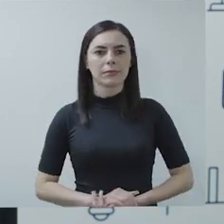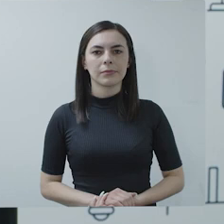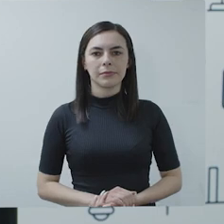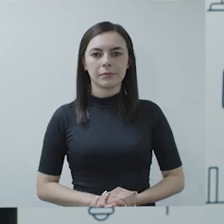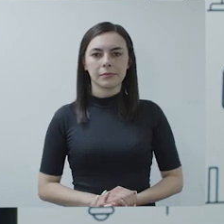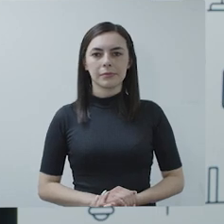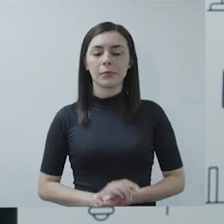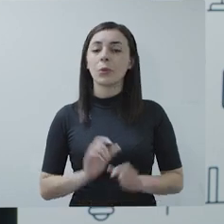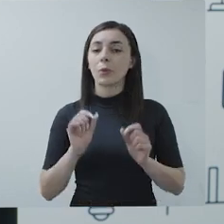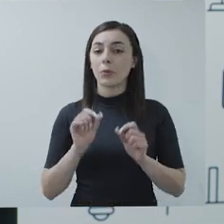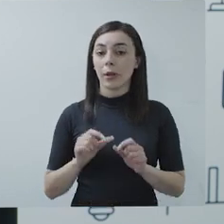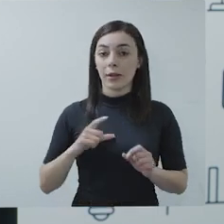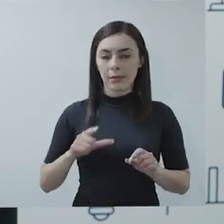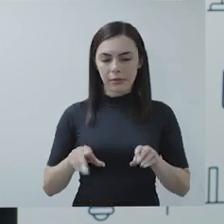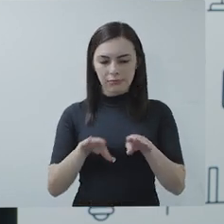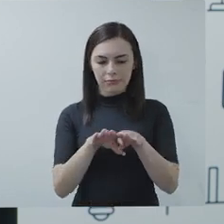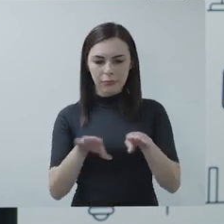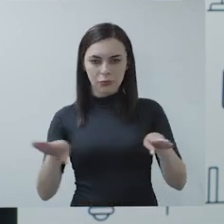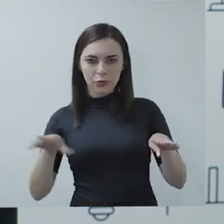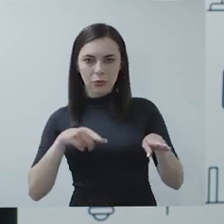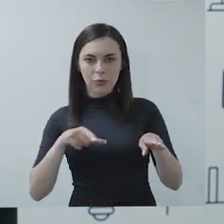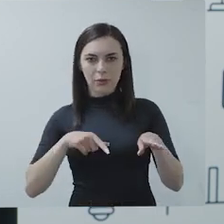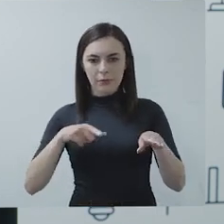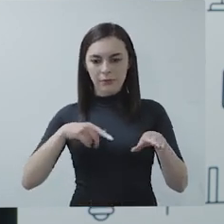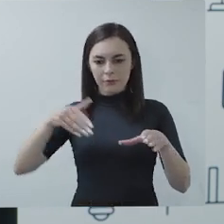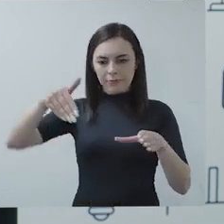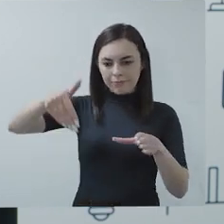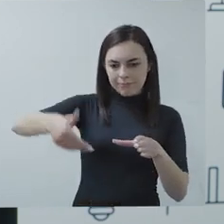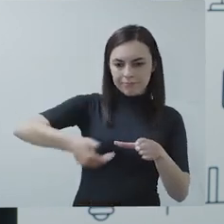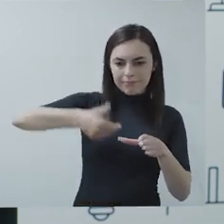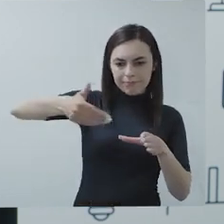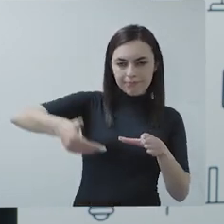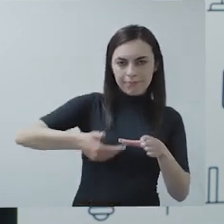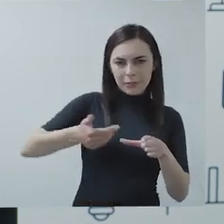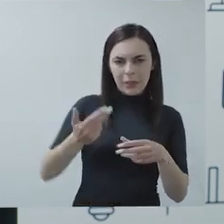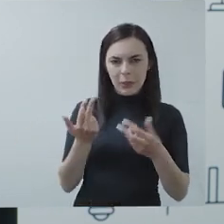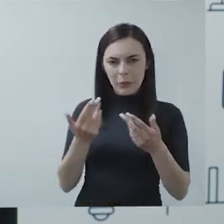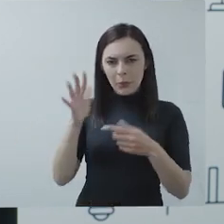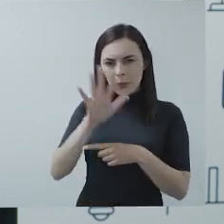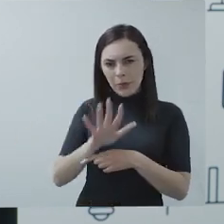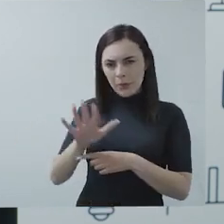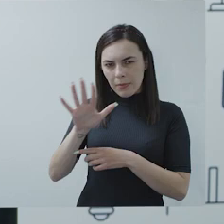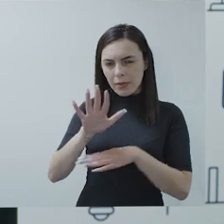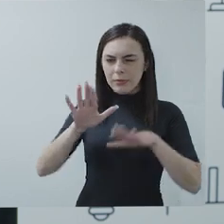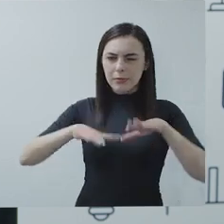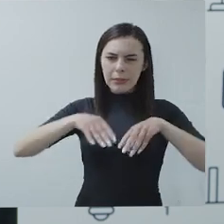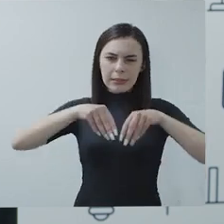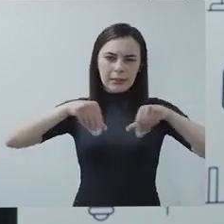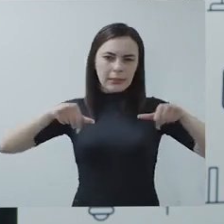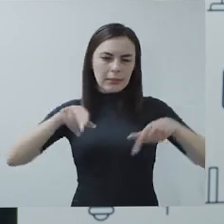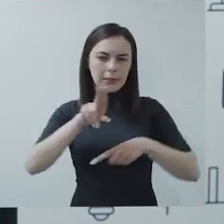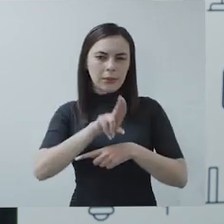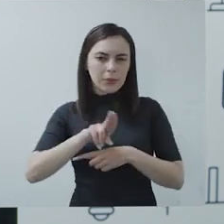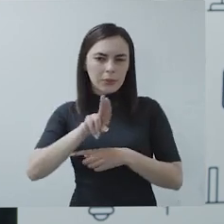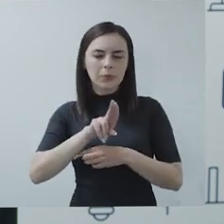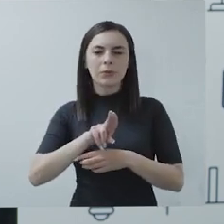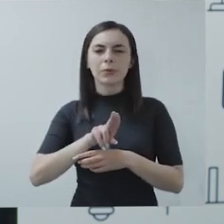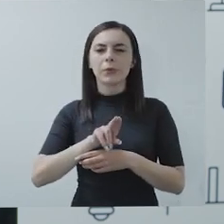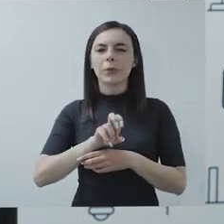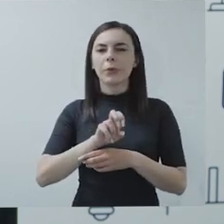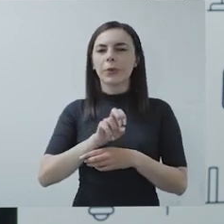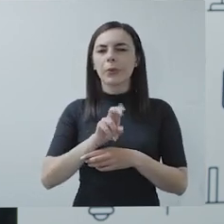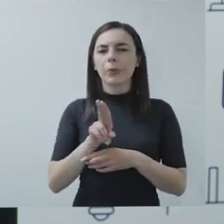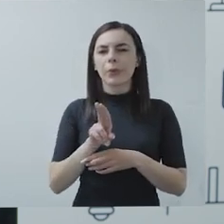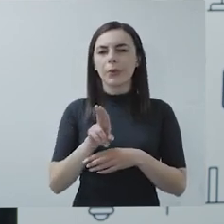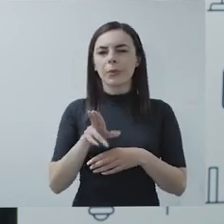Então é feito um buraco no chão, certo? Normalmente é jogado na areia. Então, mas pode ser no